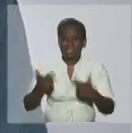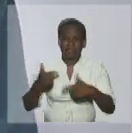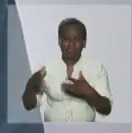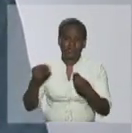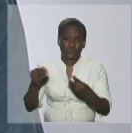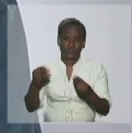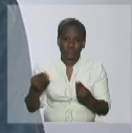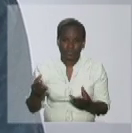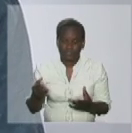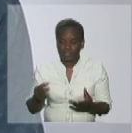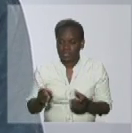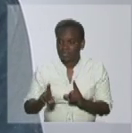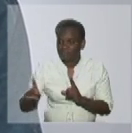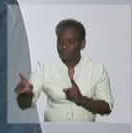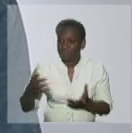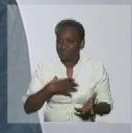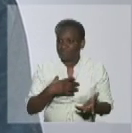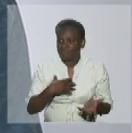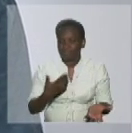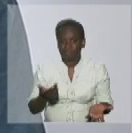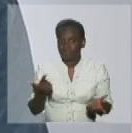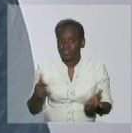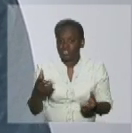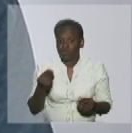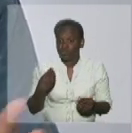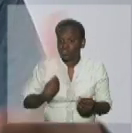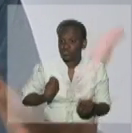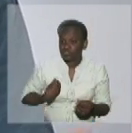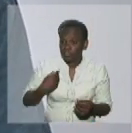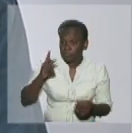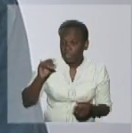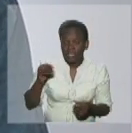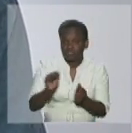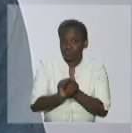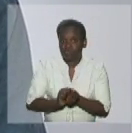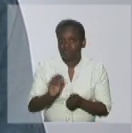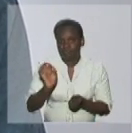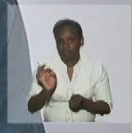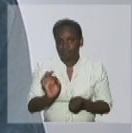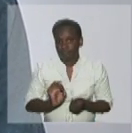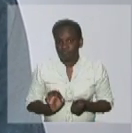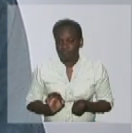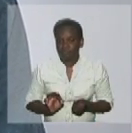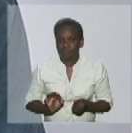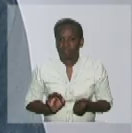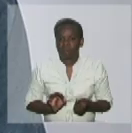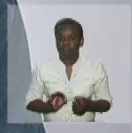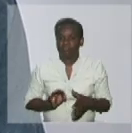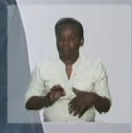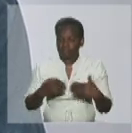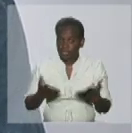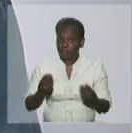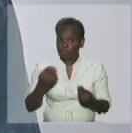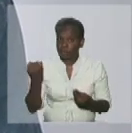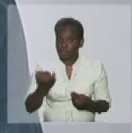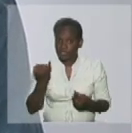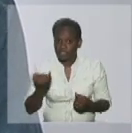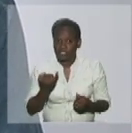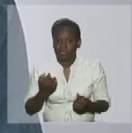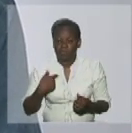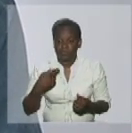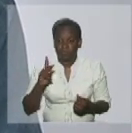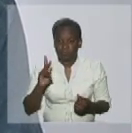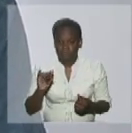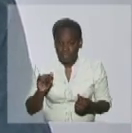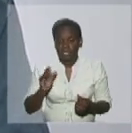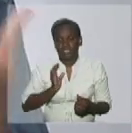pai trabalhava muito e eu não tive tanta presença paterna. E como é importante,